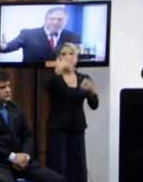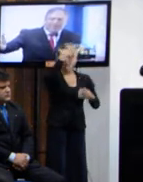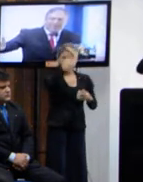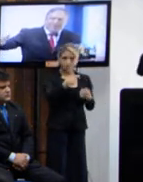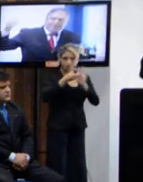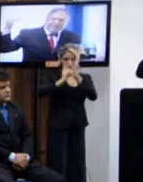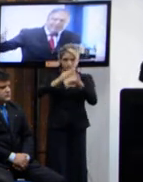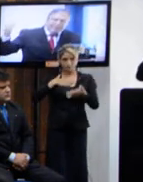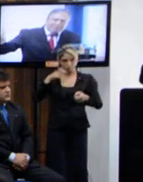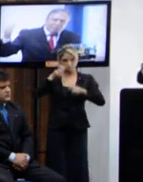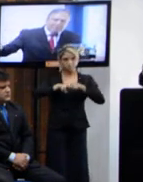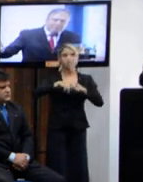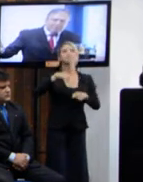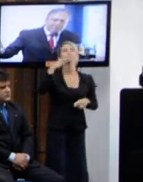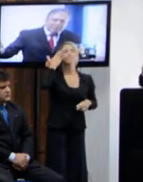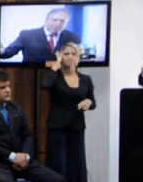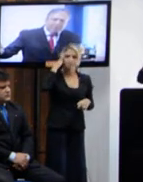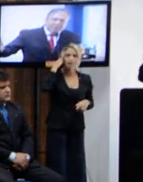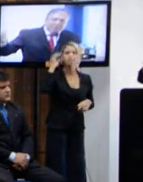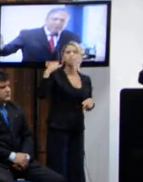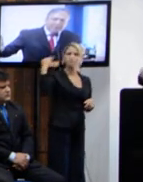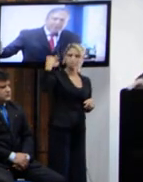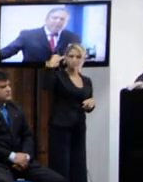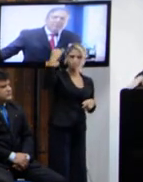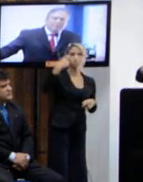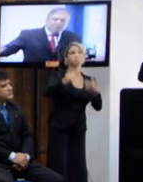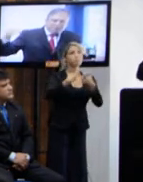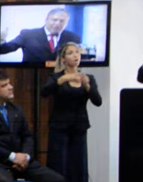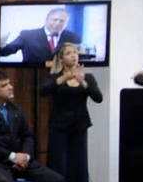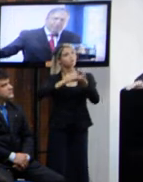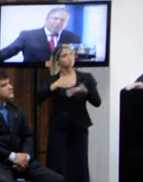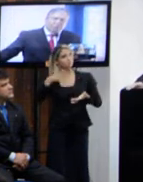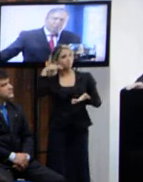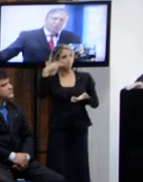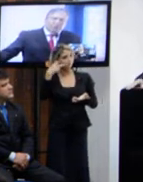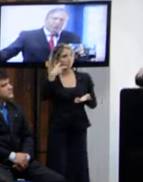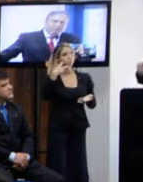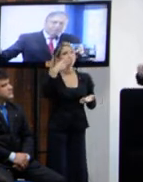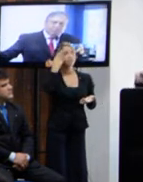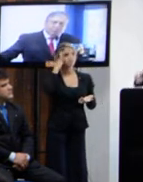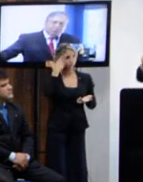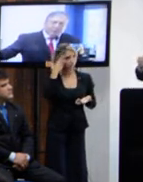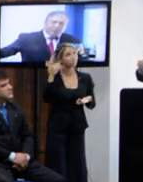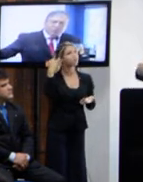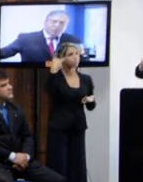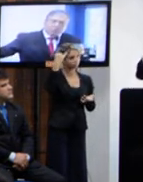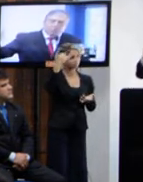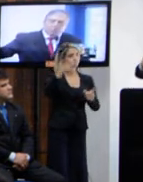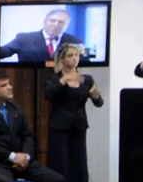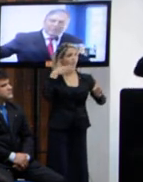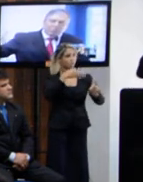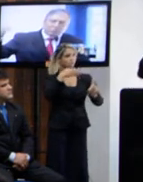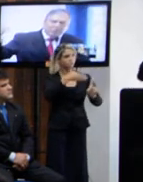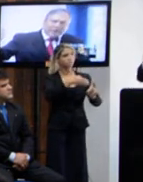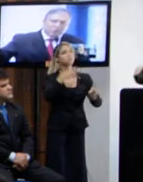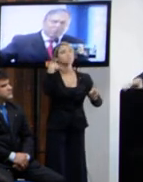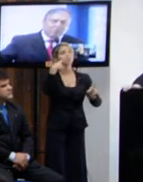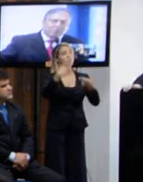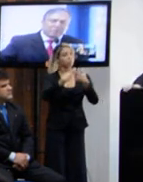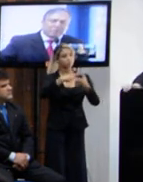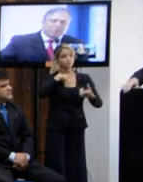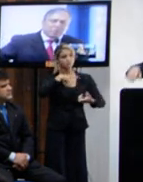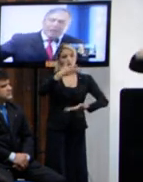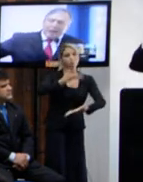sentado aqui sem a importância que é estar vereador. Até porque o vereador tem um contato direto